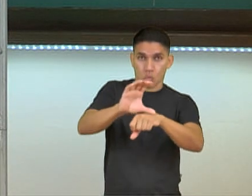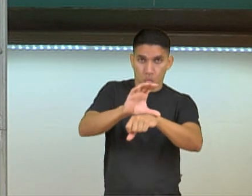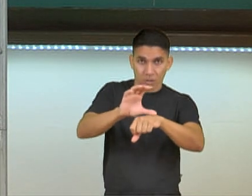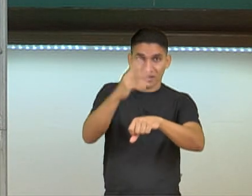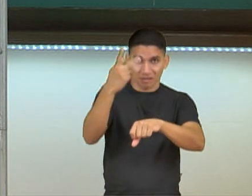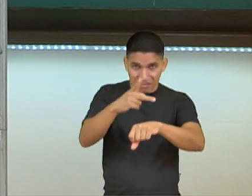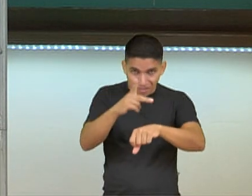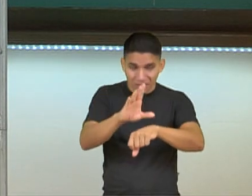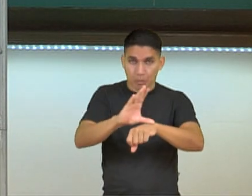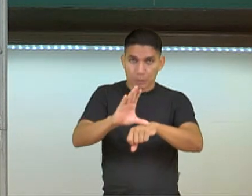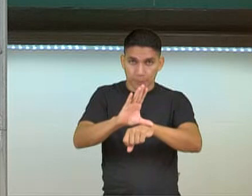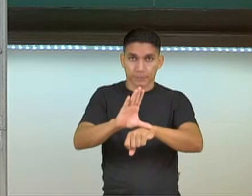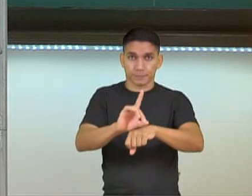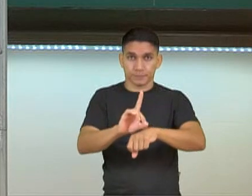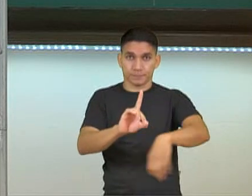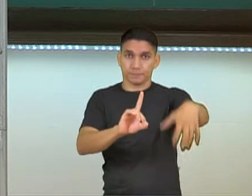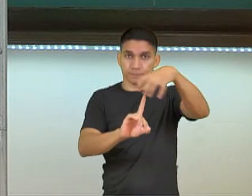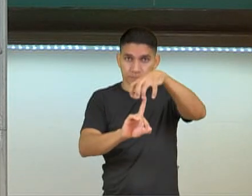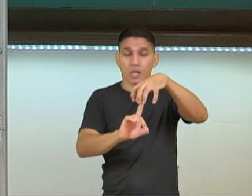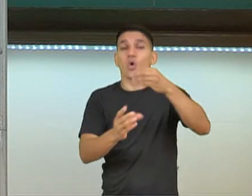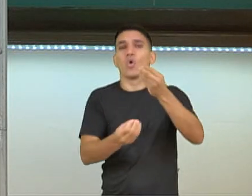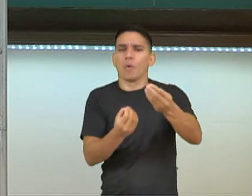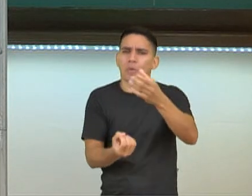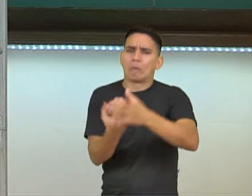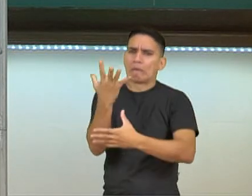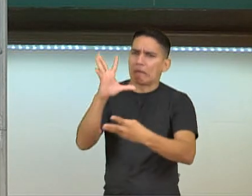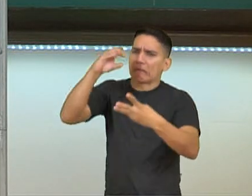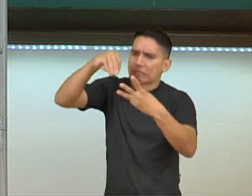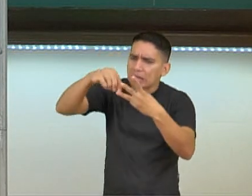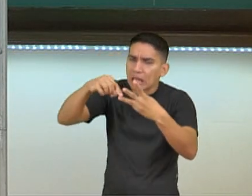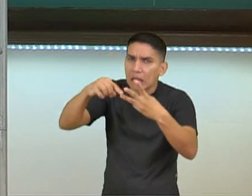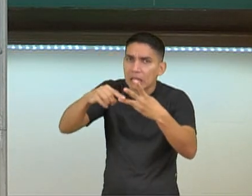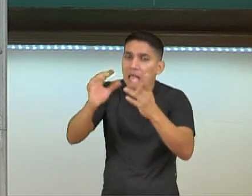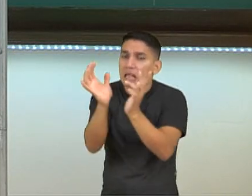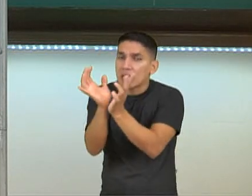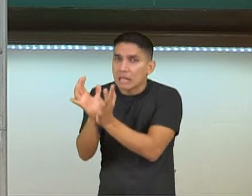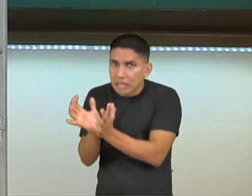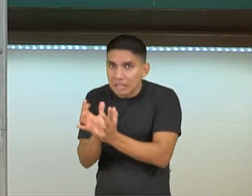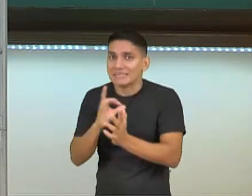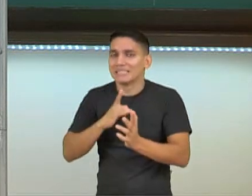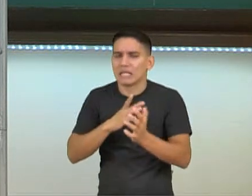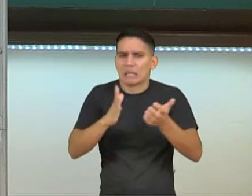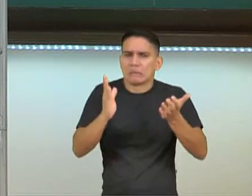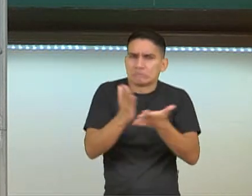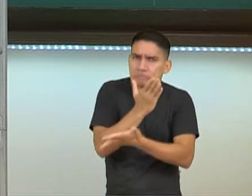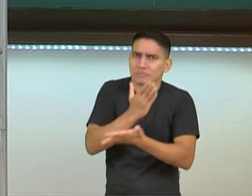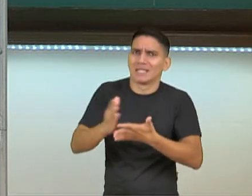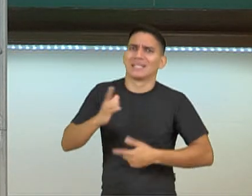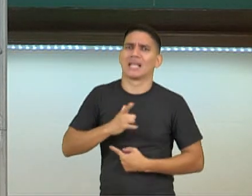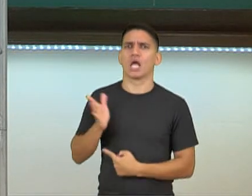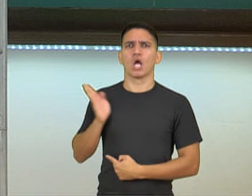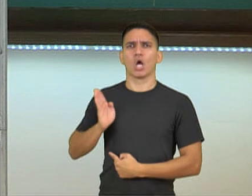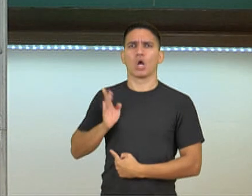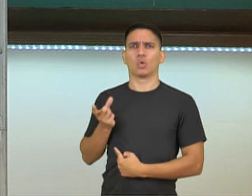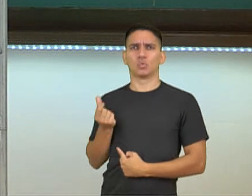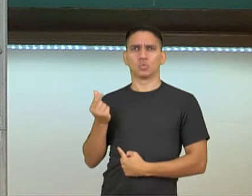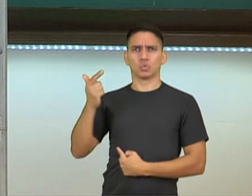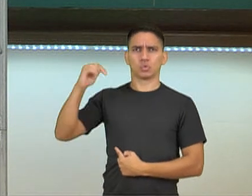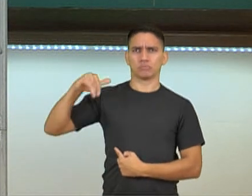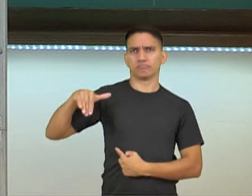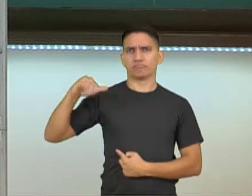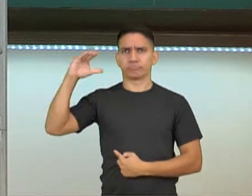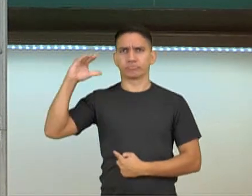que dentro do terceiro estado vão surgir umas divisões, né? Principalmente um grupo de burgueses com um pouco mais